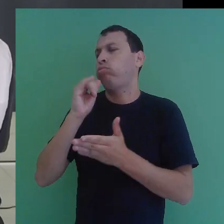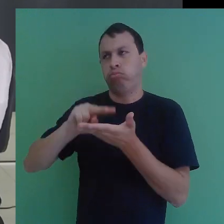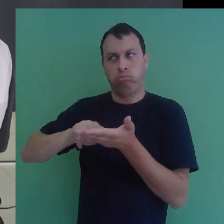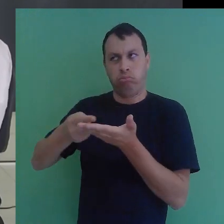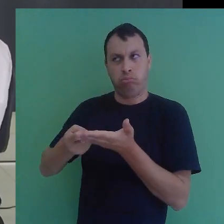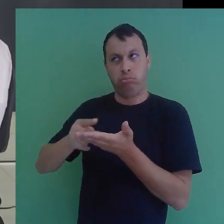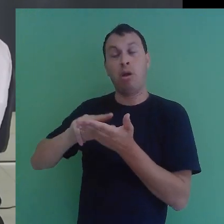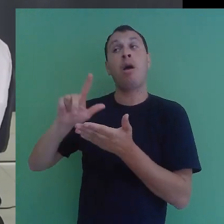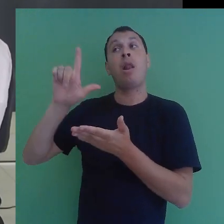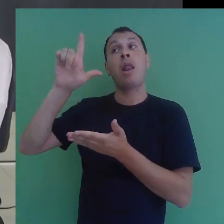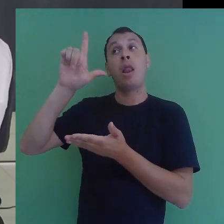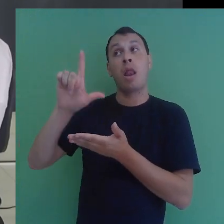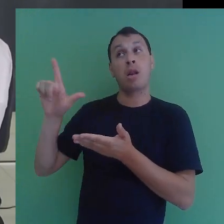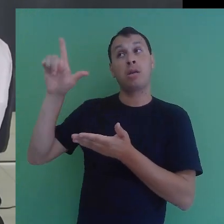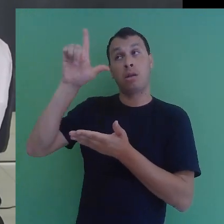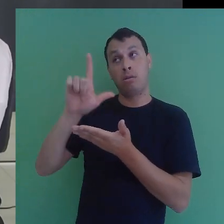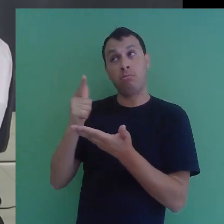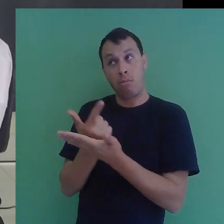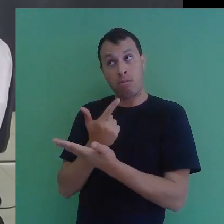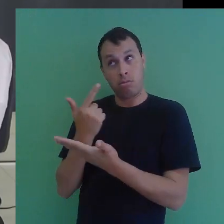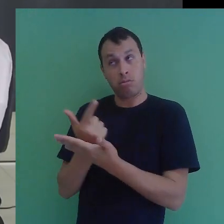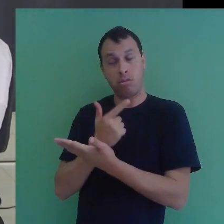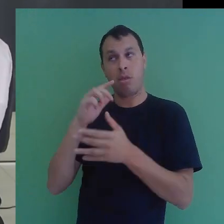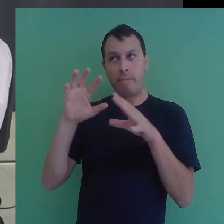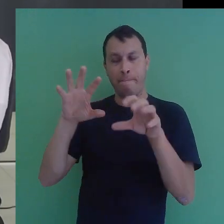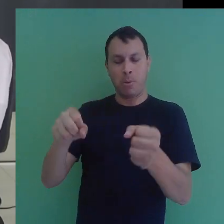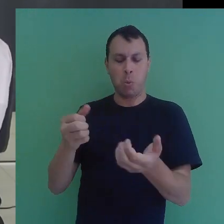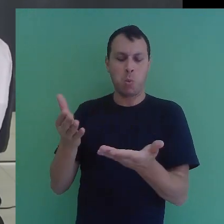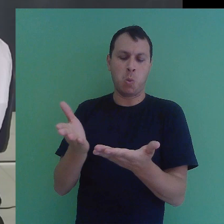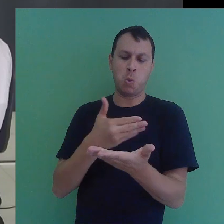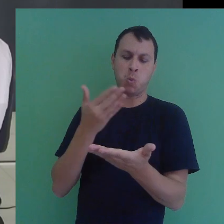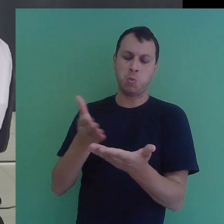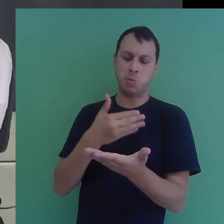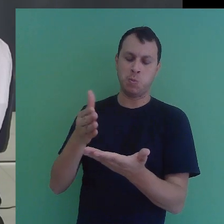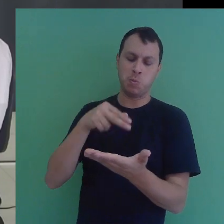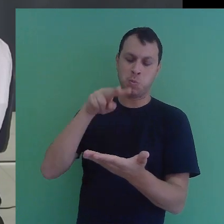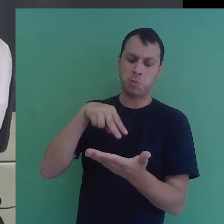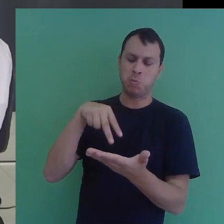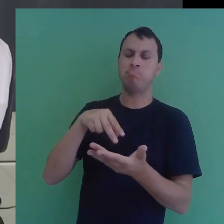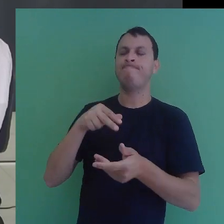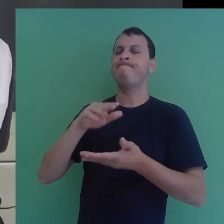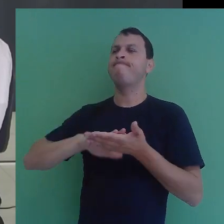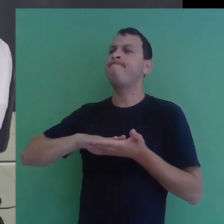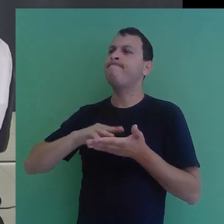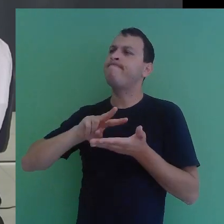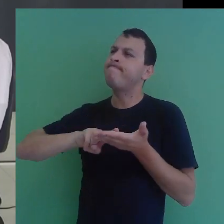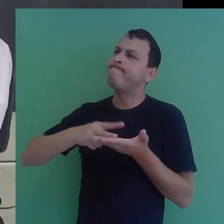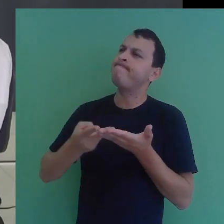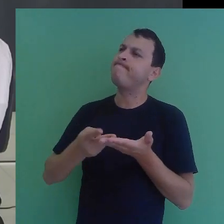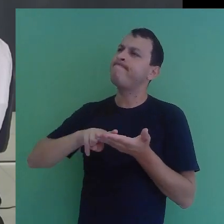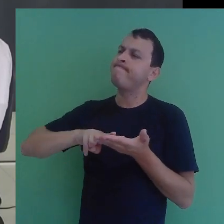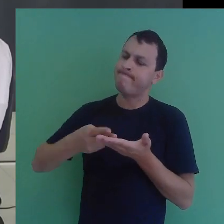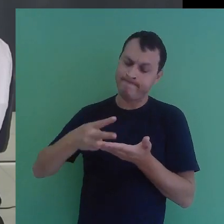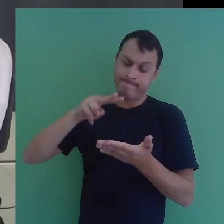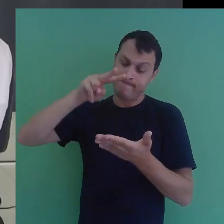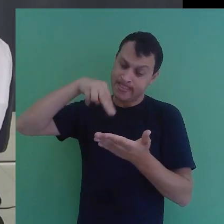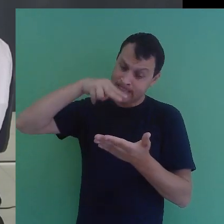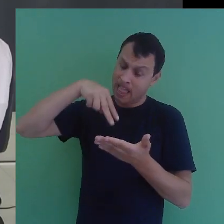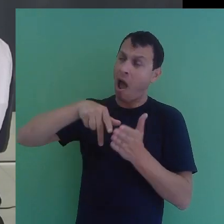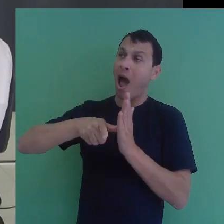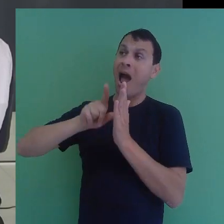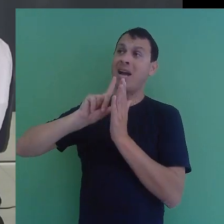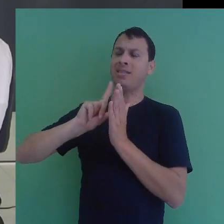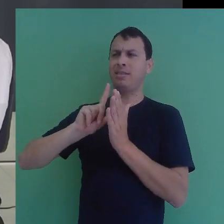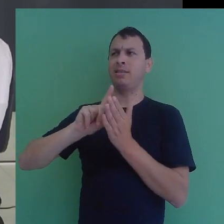Quando eu pego um livro de literatura e faço em língua de sinais, eu tenho acesso antes ao livro e